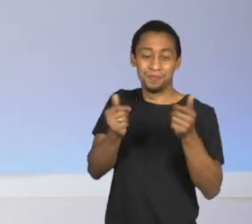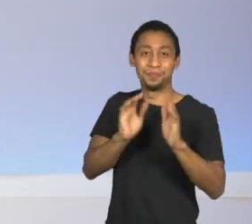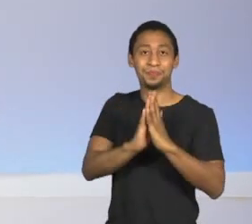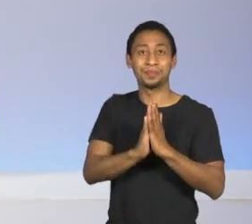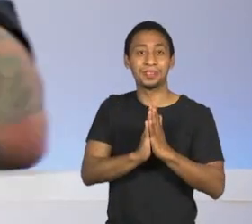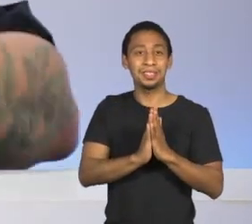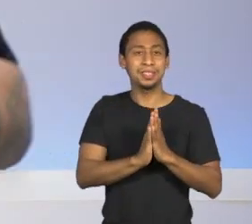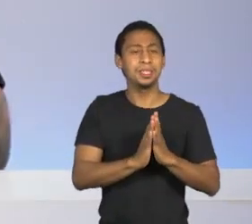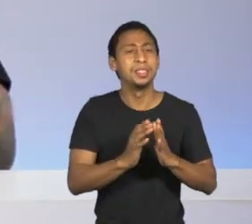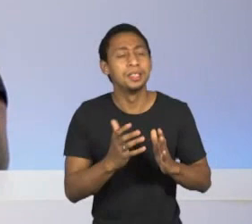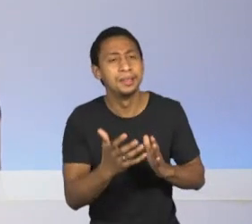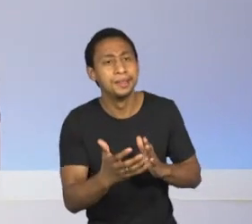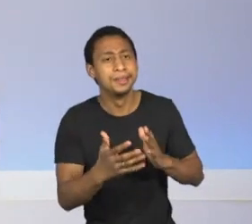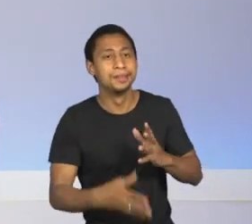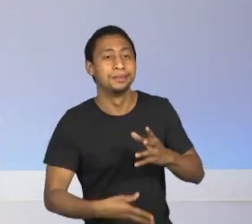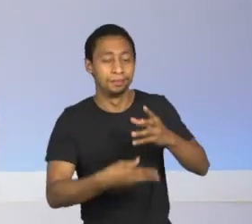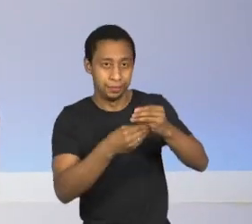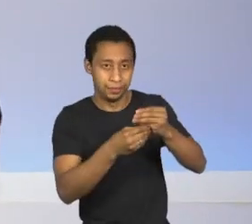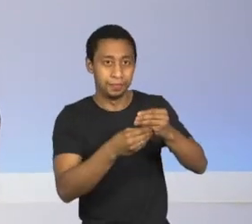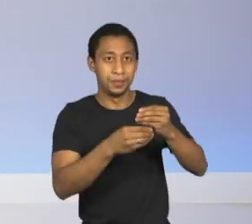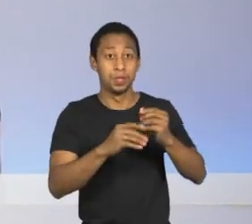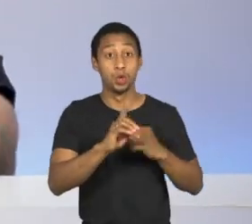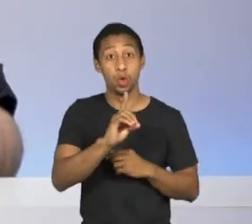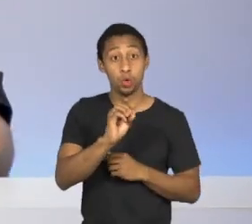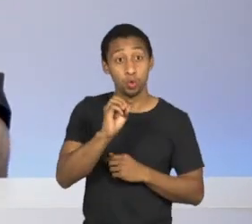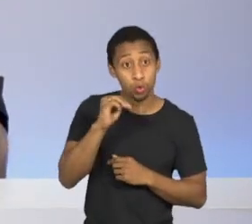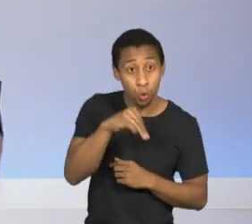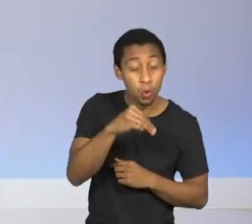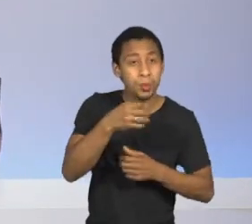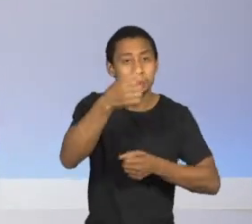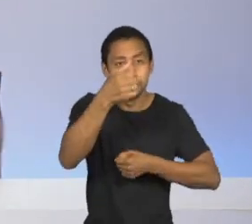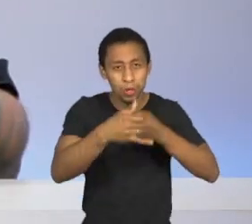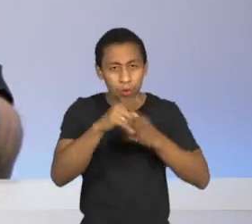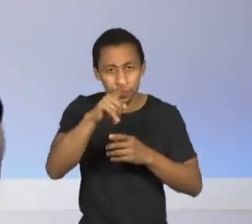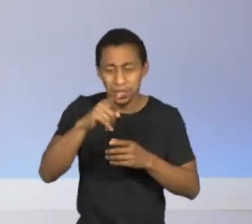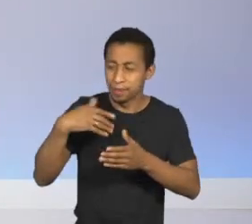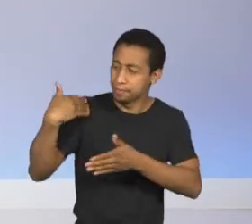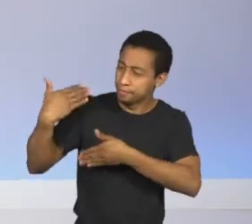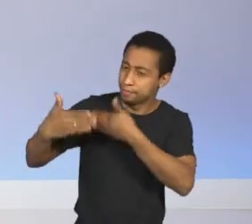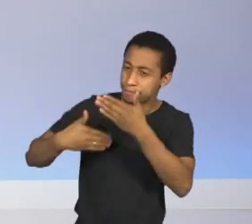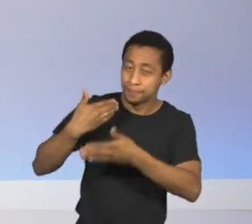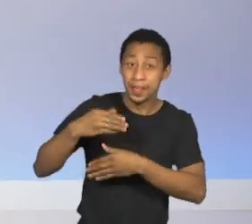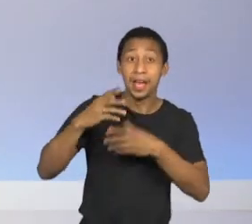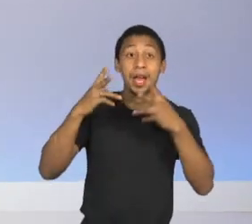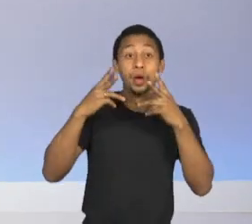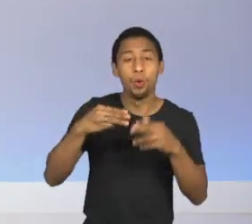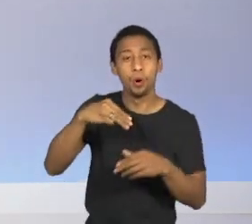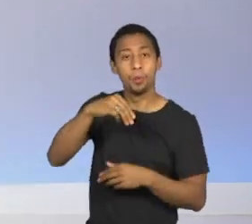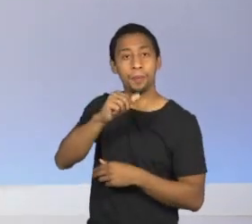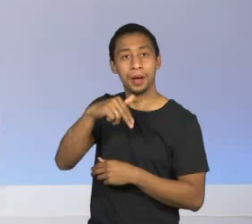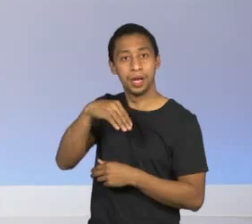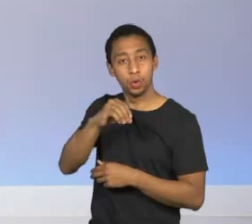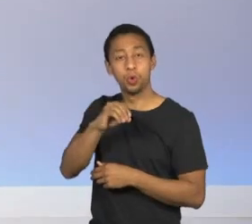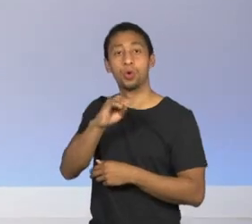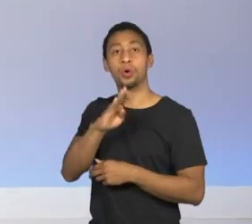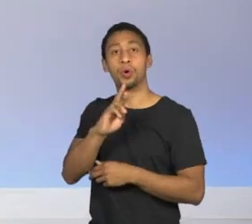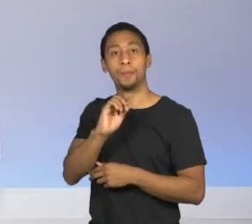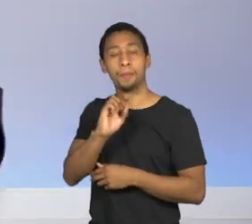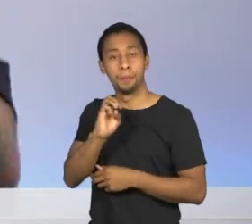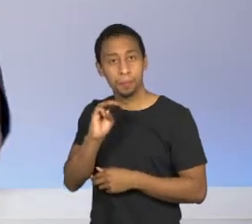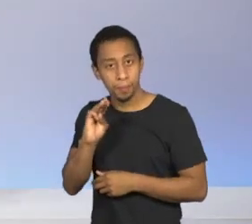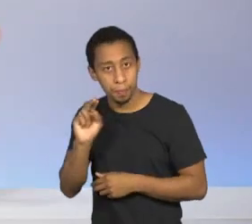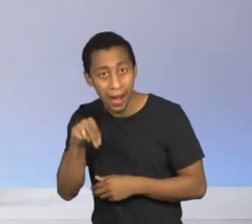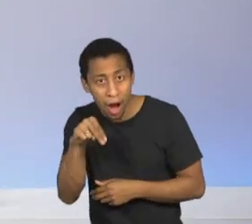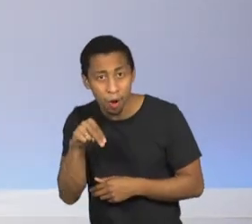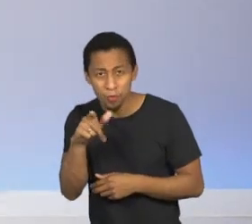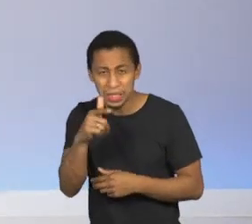eu queria juntar só com o Dom L falando que você é a continuação do Mano Brown e se isso te causa